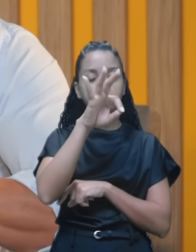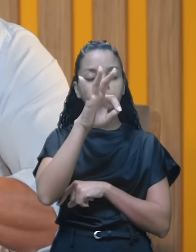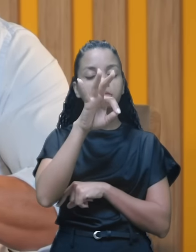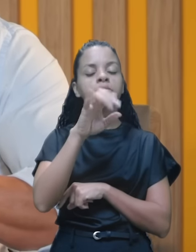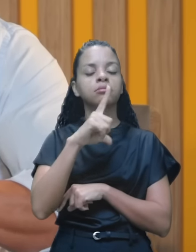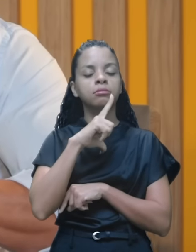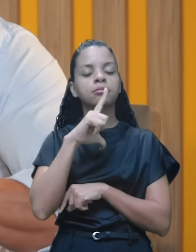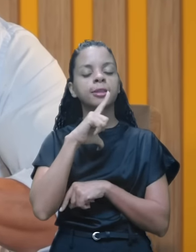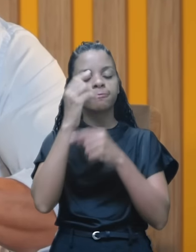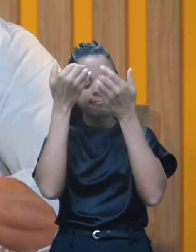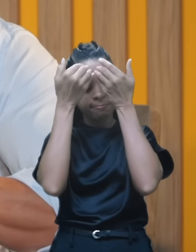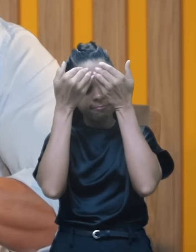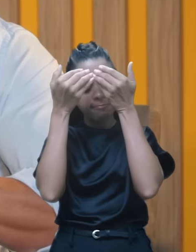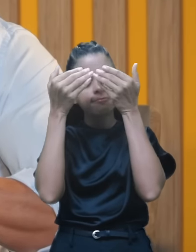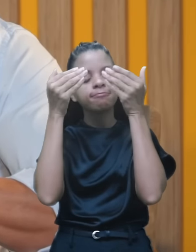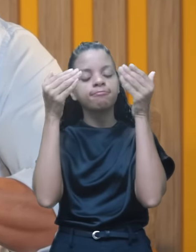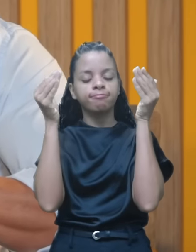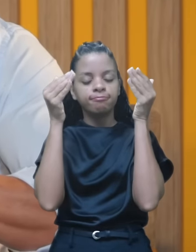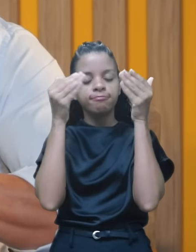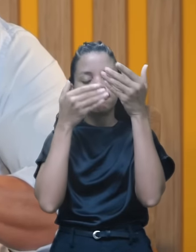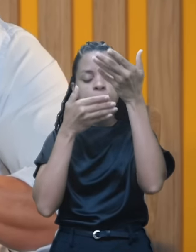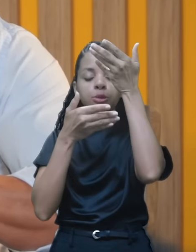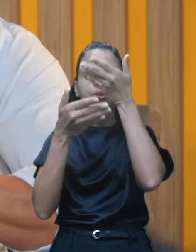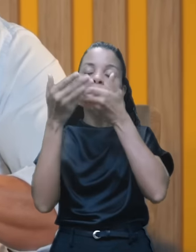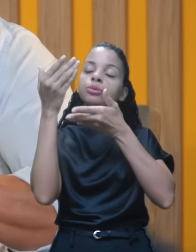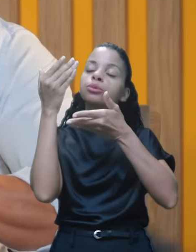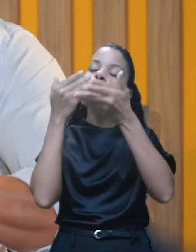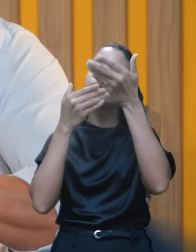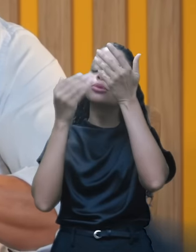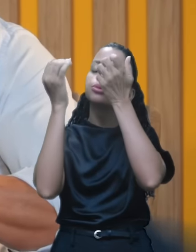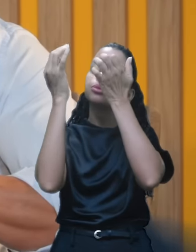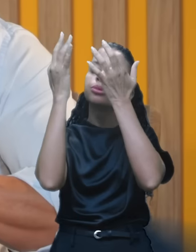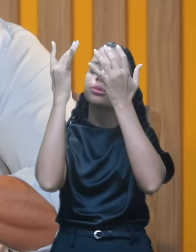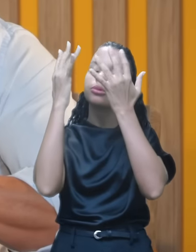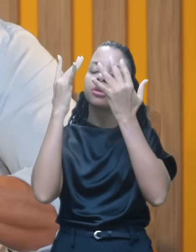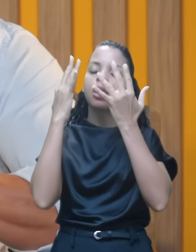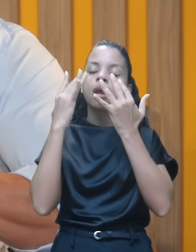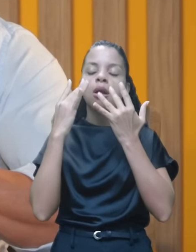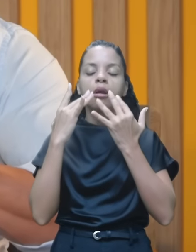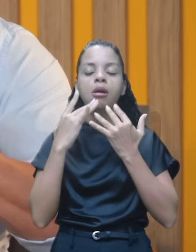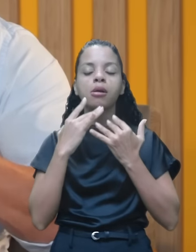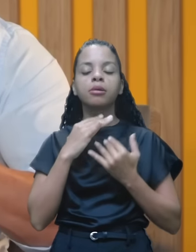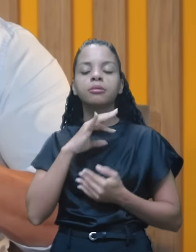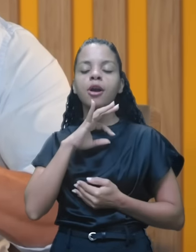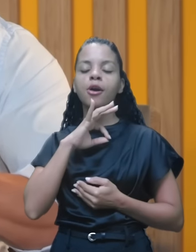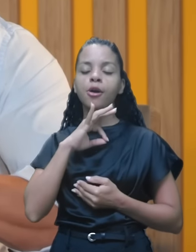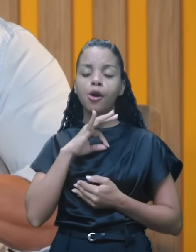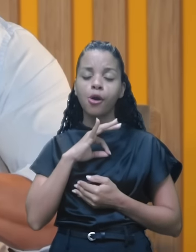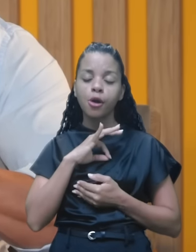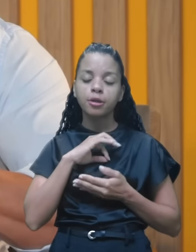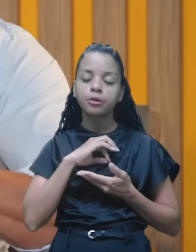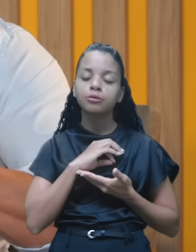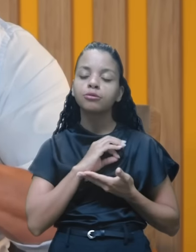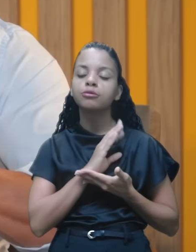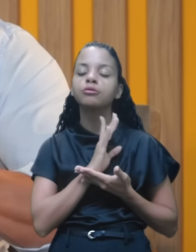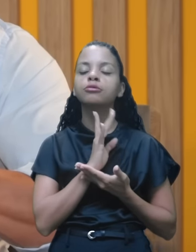seu coração preparado através do seu Espírito para receber essa mensagem e que seja plantada uma semente e que